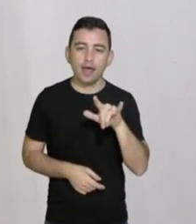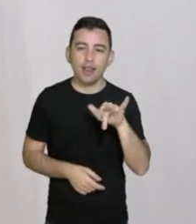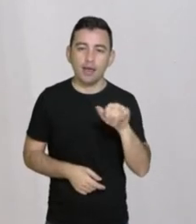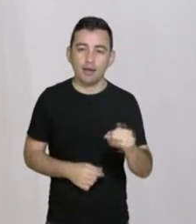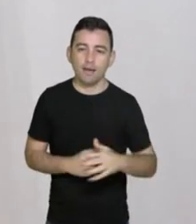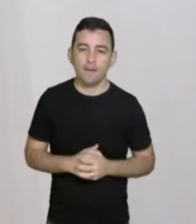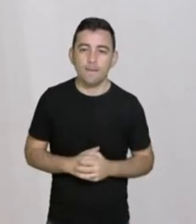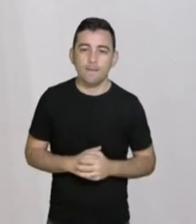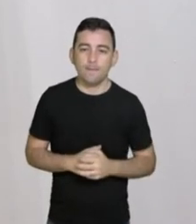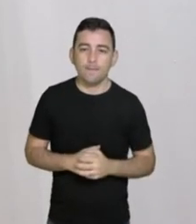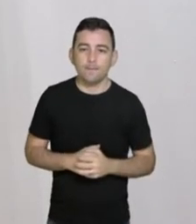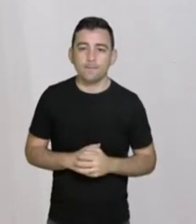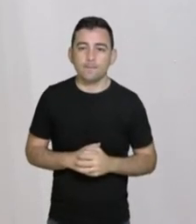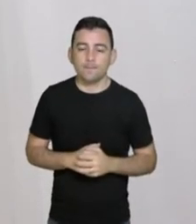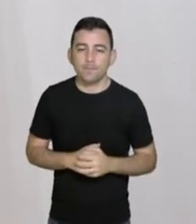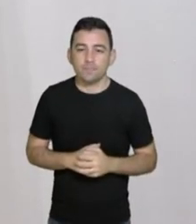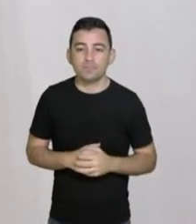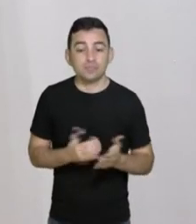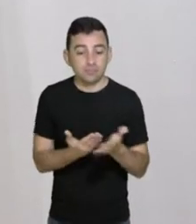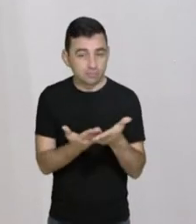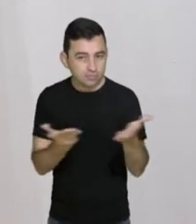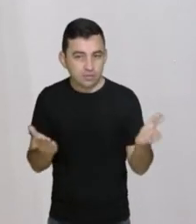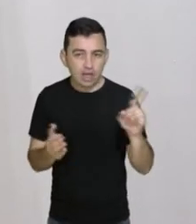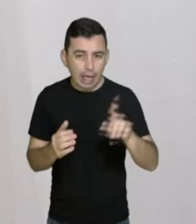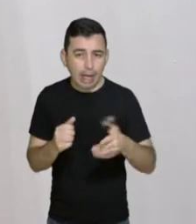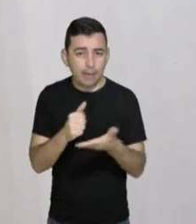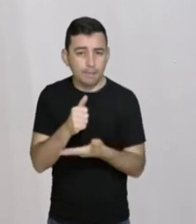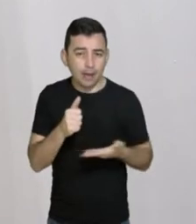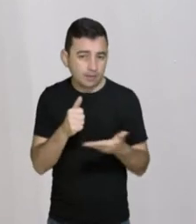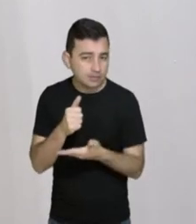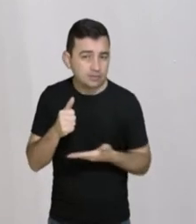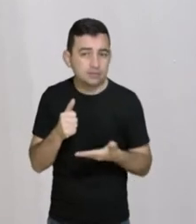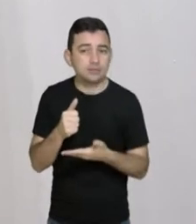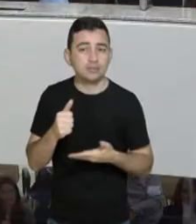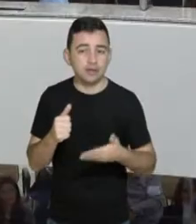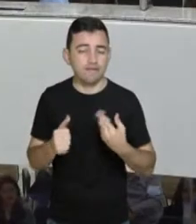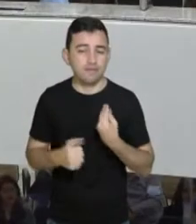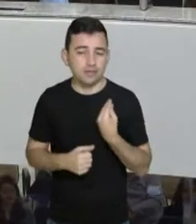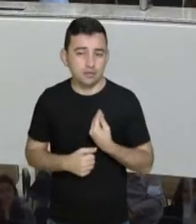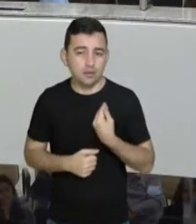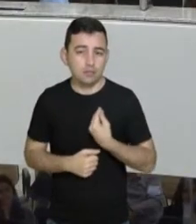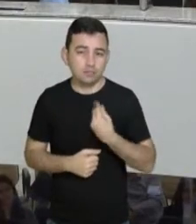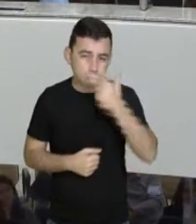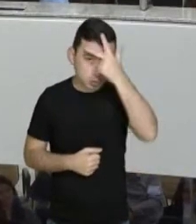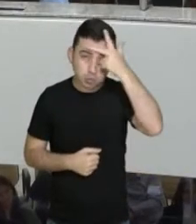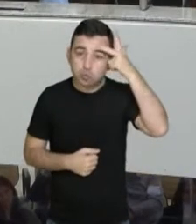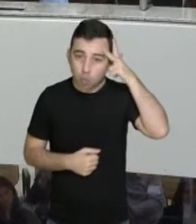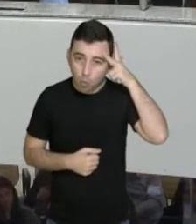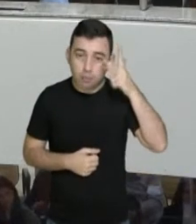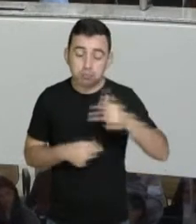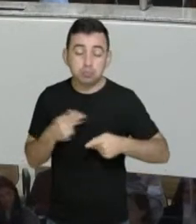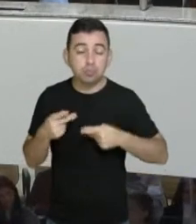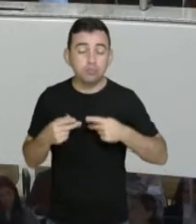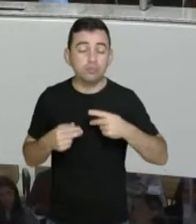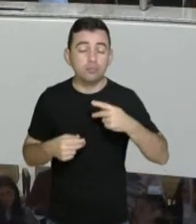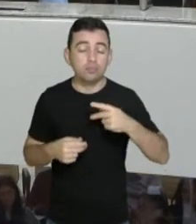Que são o alicerce na vida de um homem público. Os deputados sabem o quanto